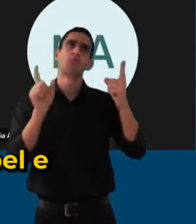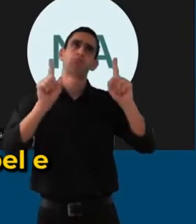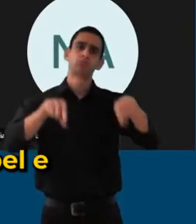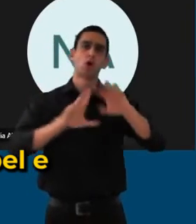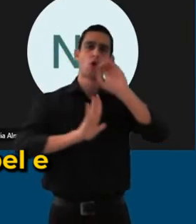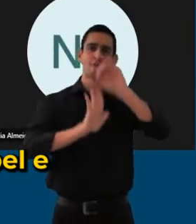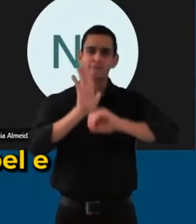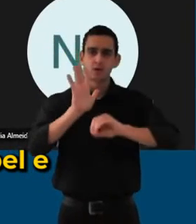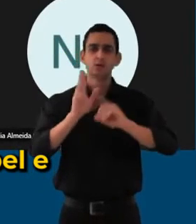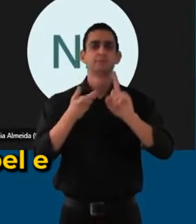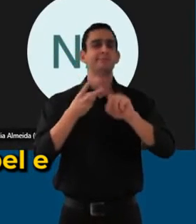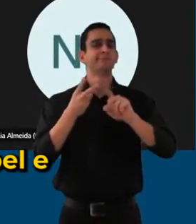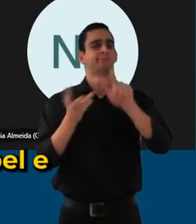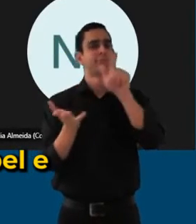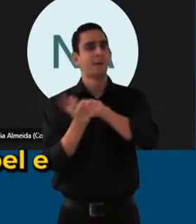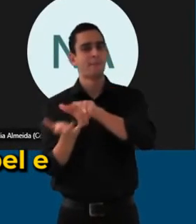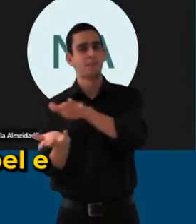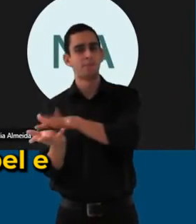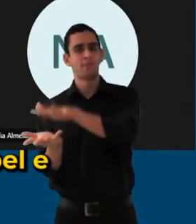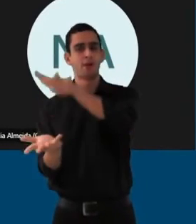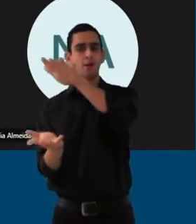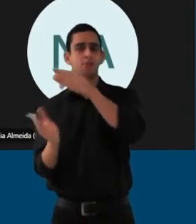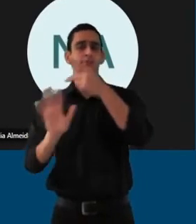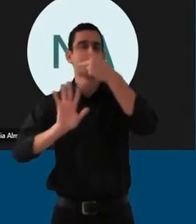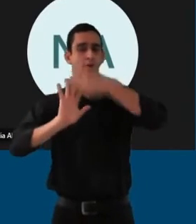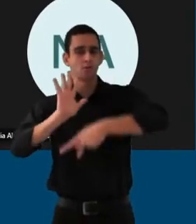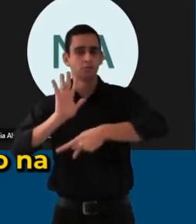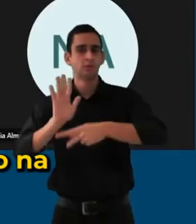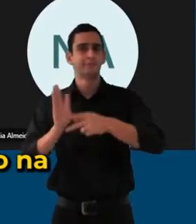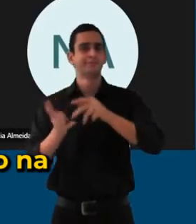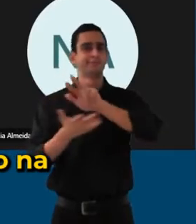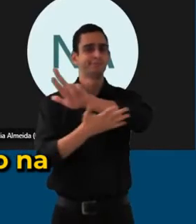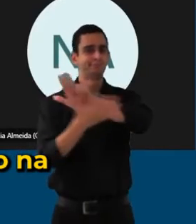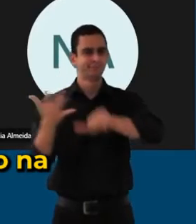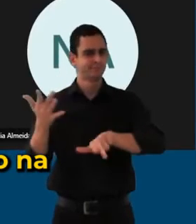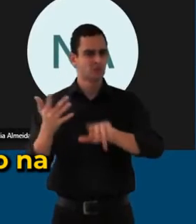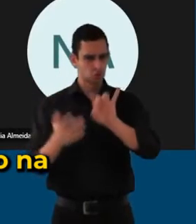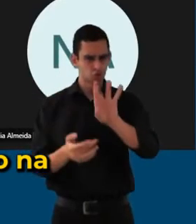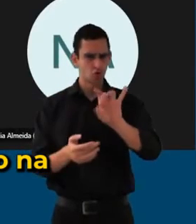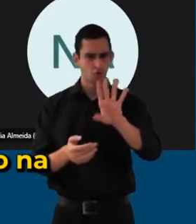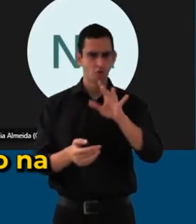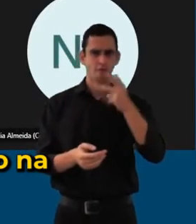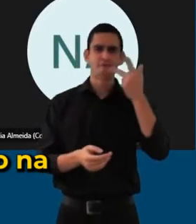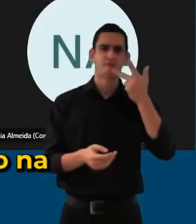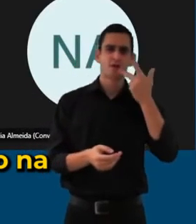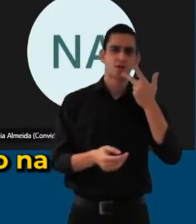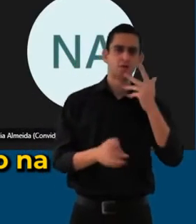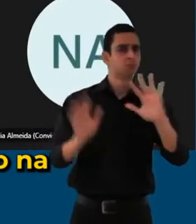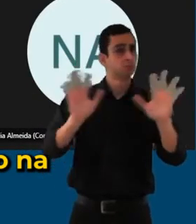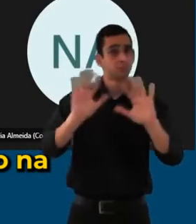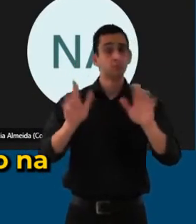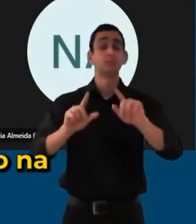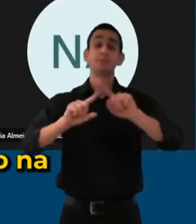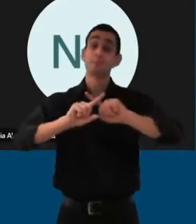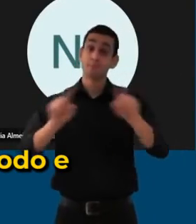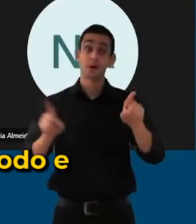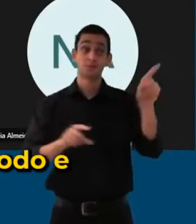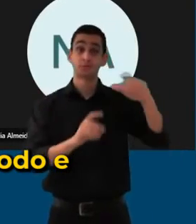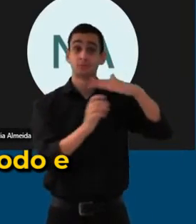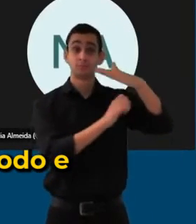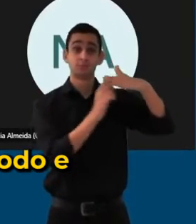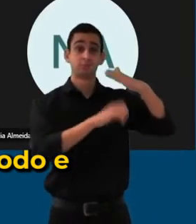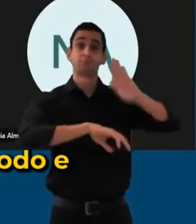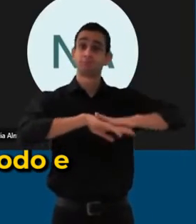papel e projetos e planos, mas realmente entre aspas, colocar a mão na massa,